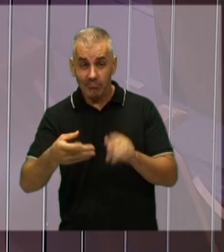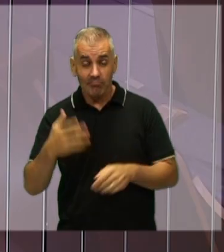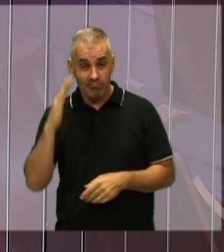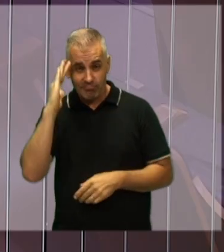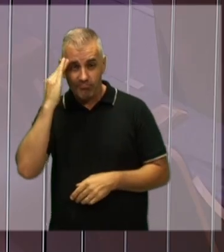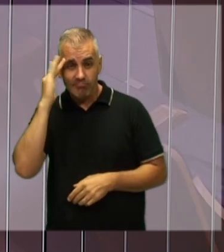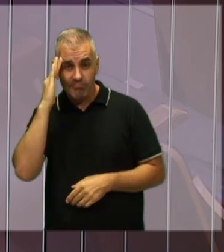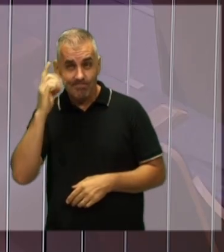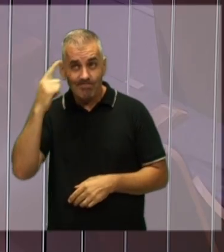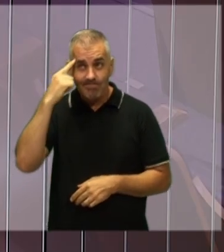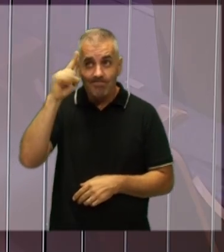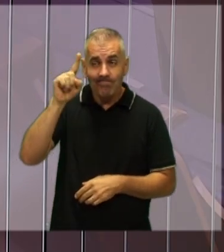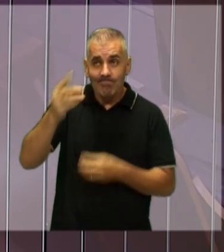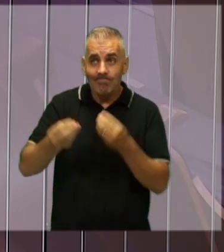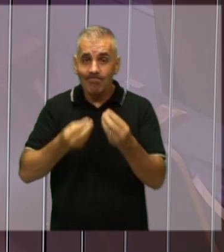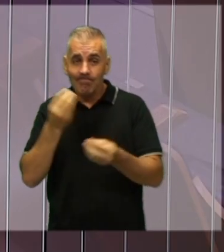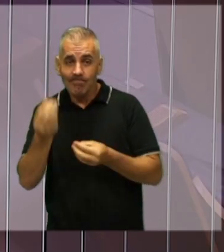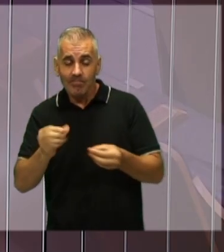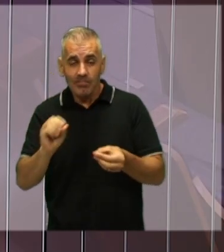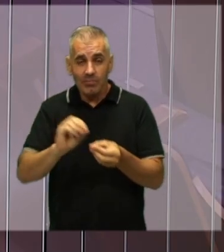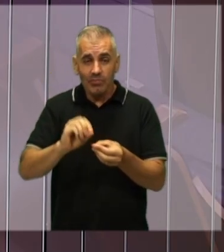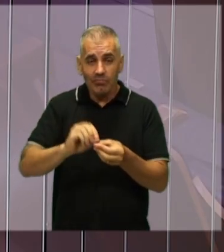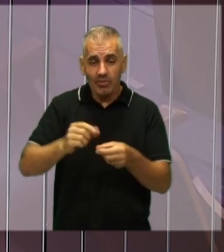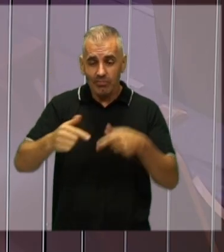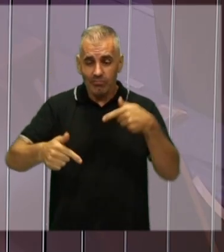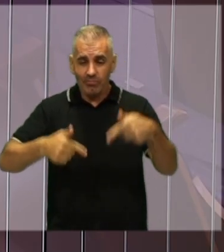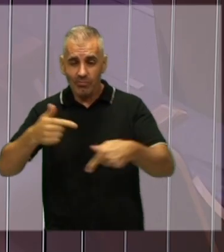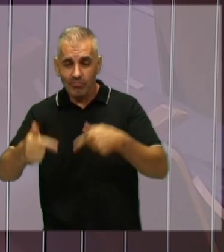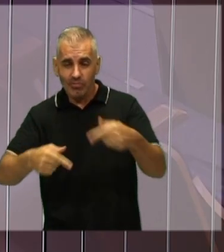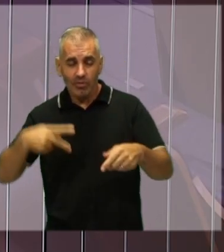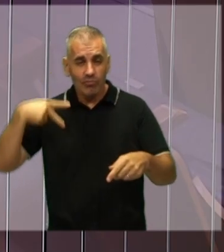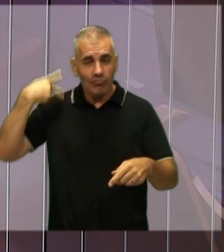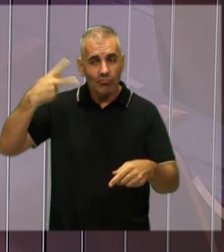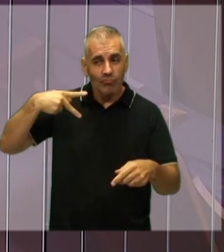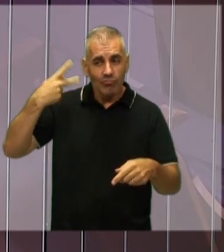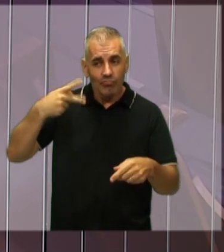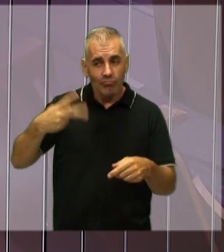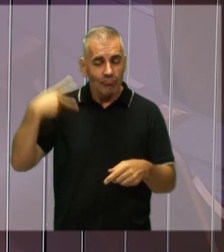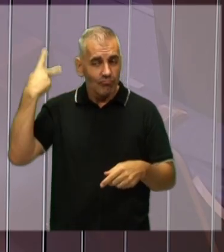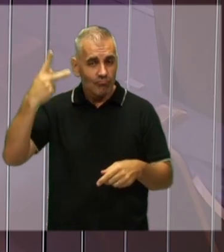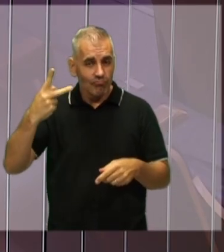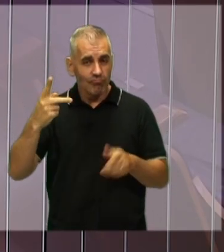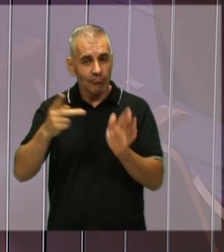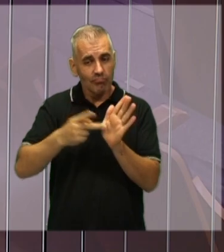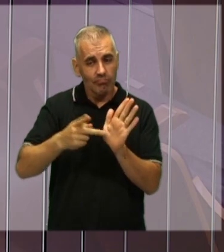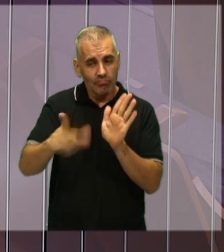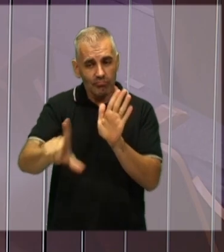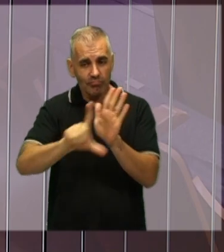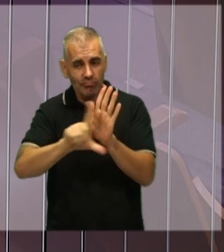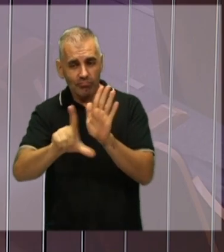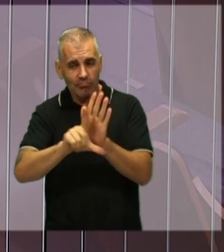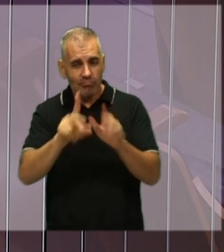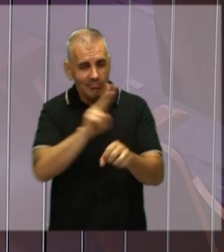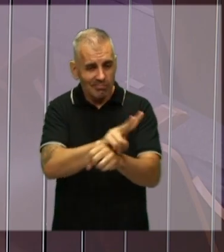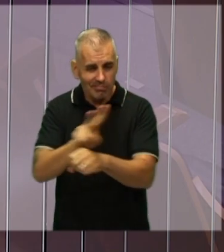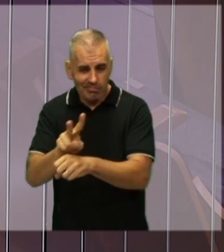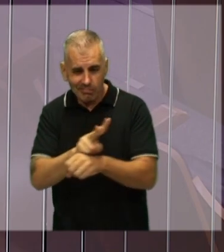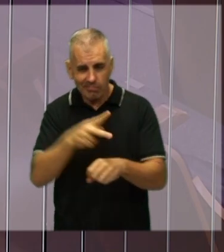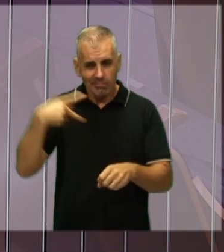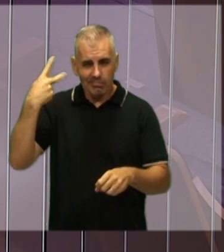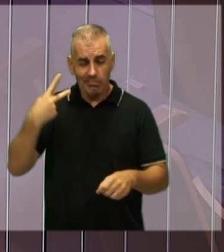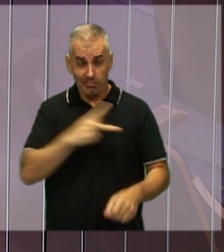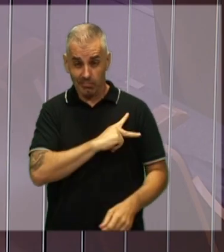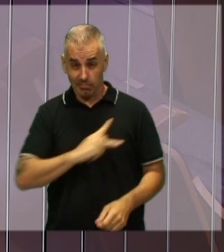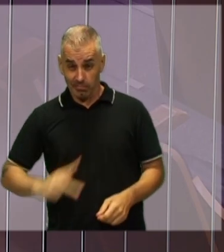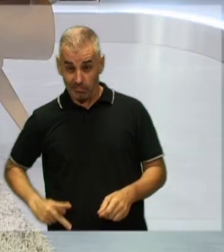pensam e como atuam os atores políticos que votam as leis e fiscalizam as políticas públicas